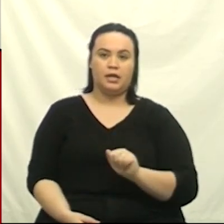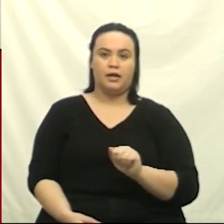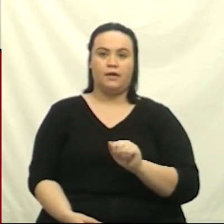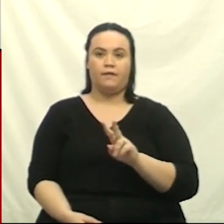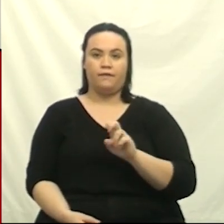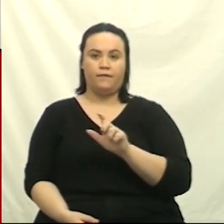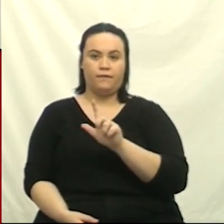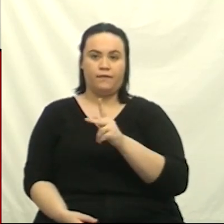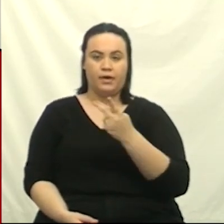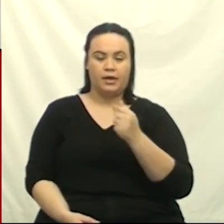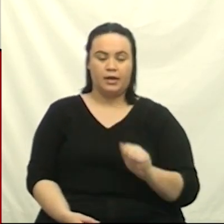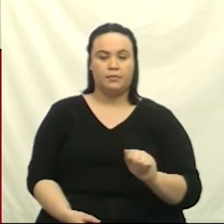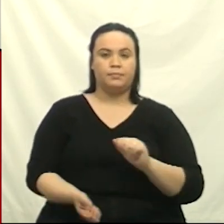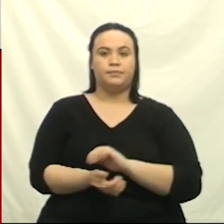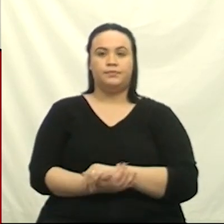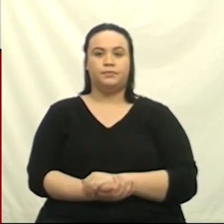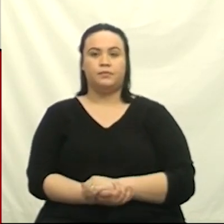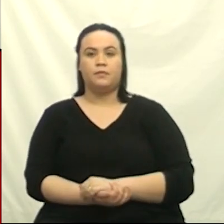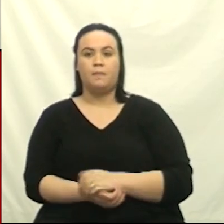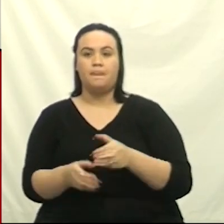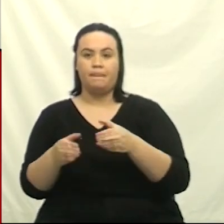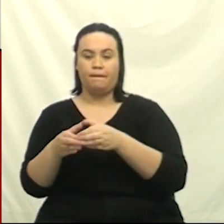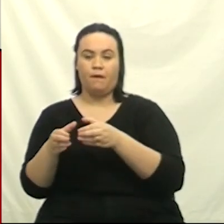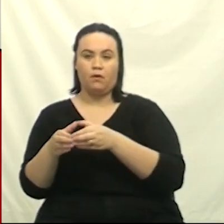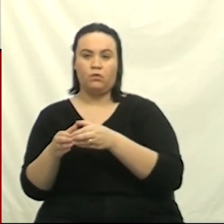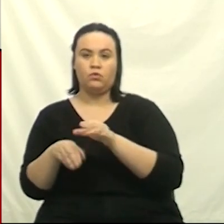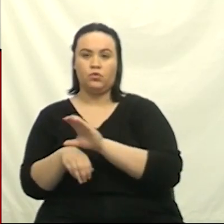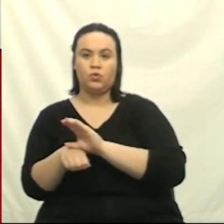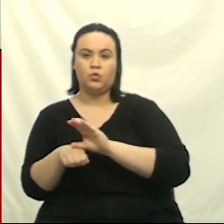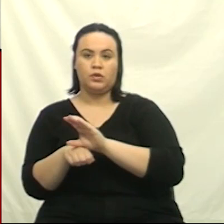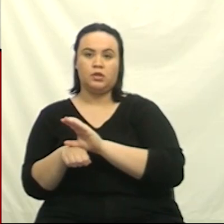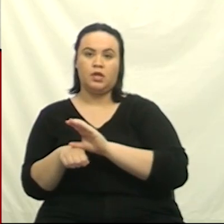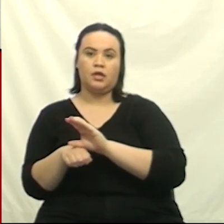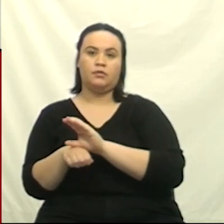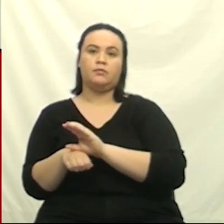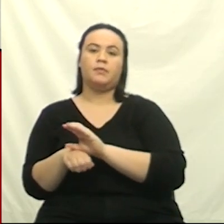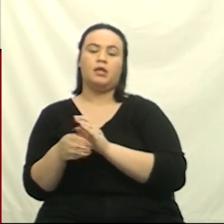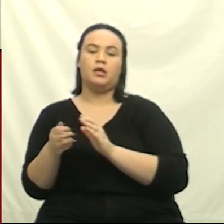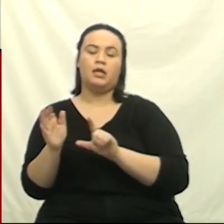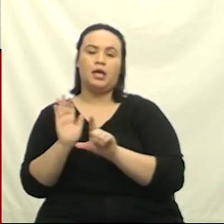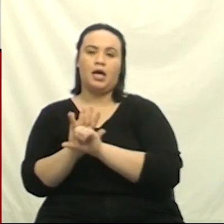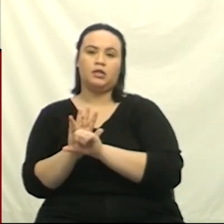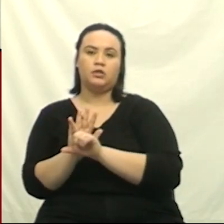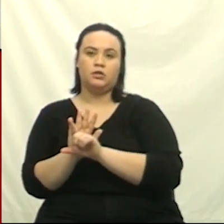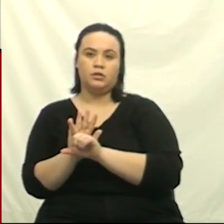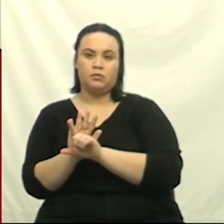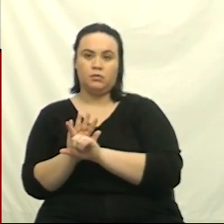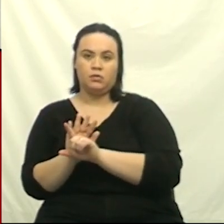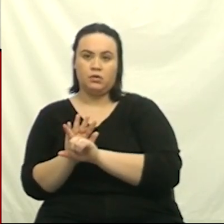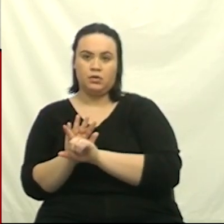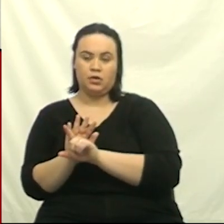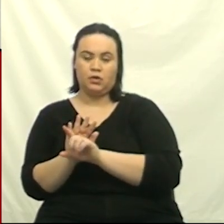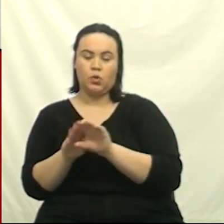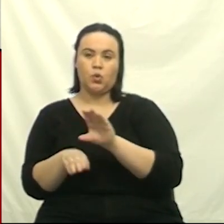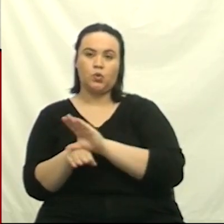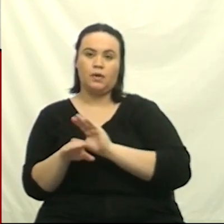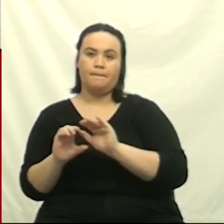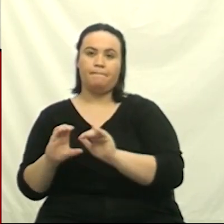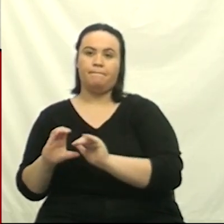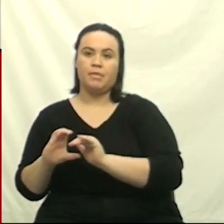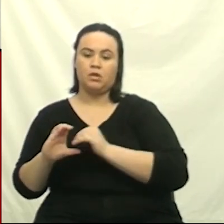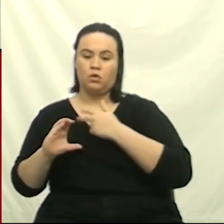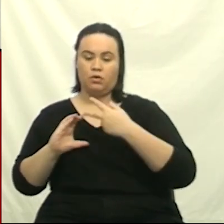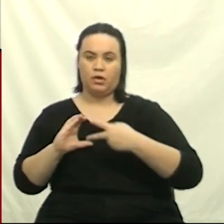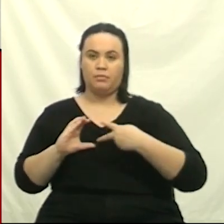e da outras providências a comissão de construção justiça e redação opinou pela legalidade e constitucionalidade e encaminhou